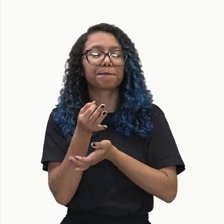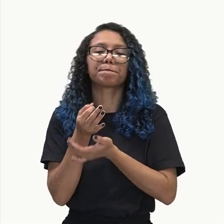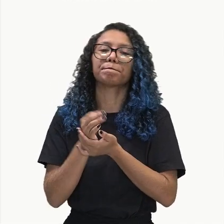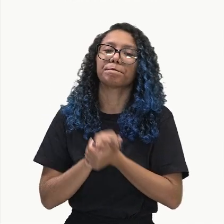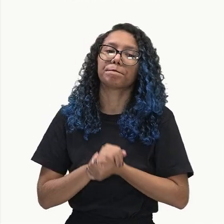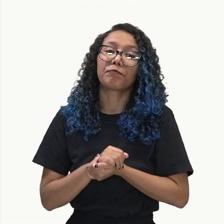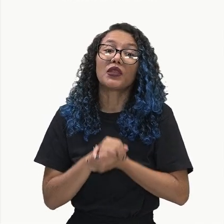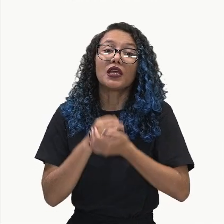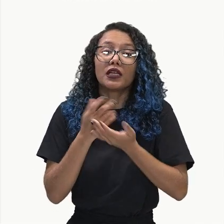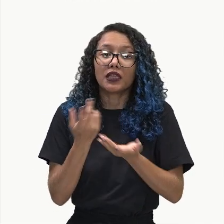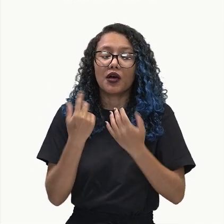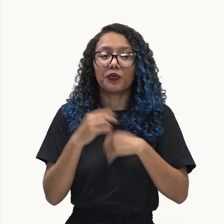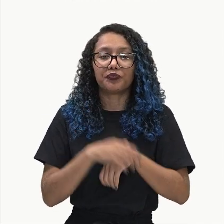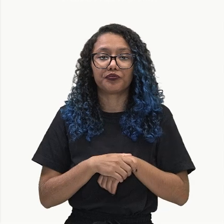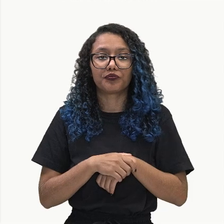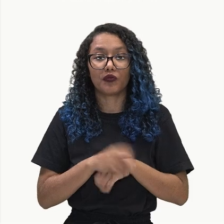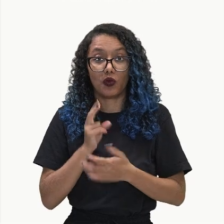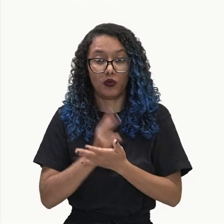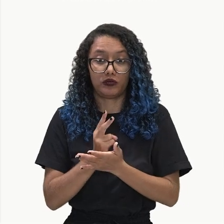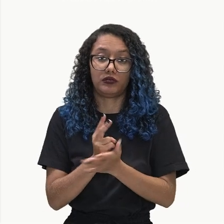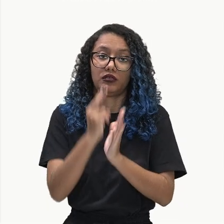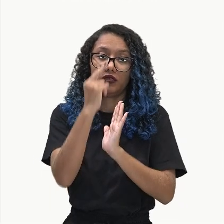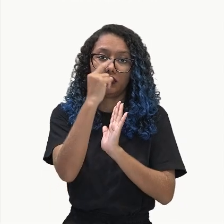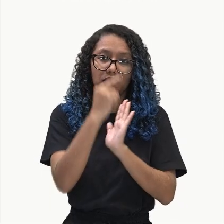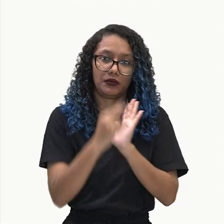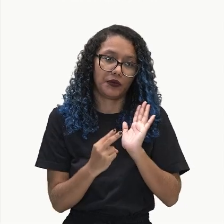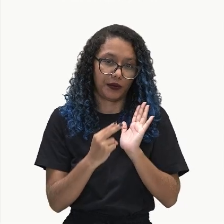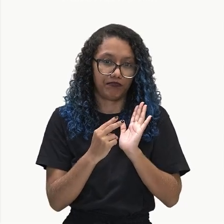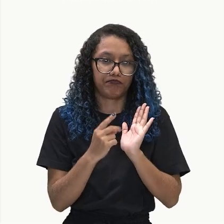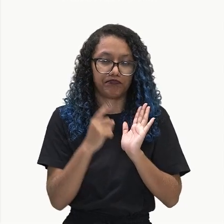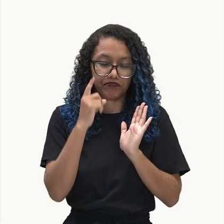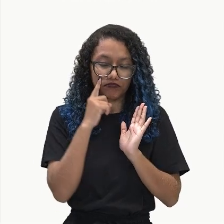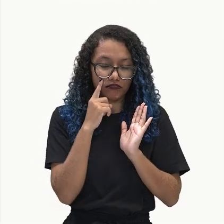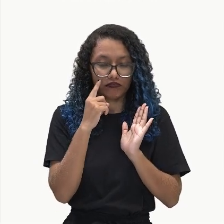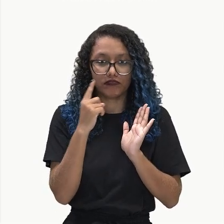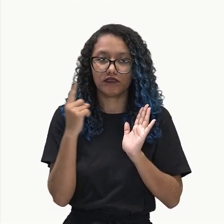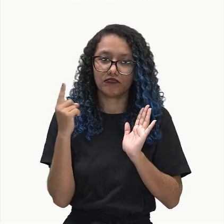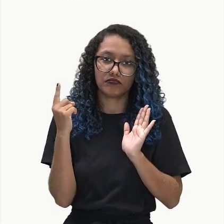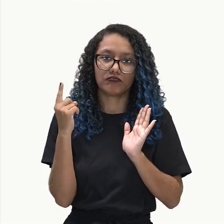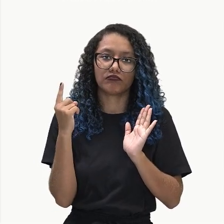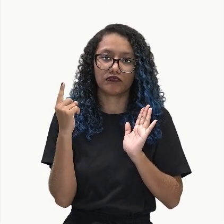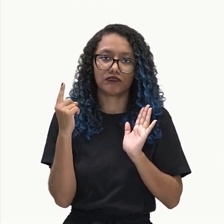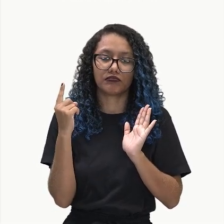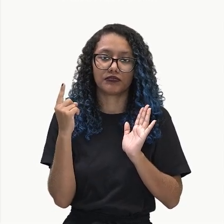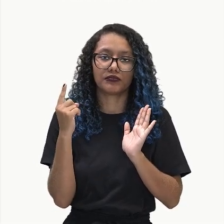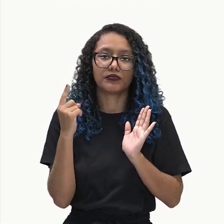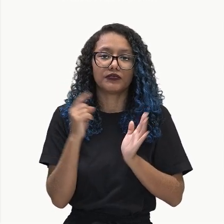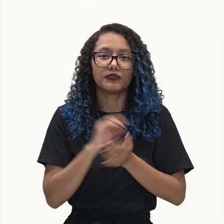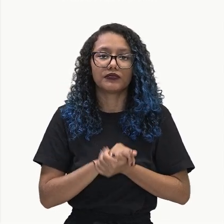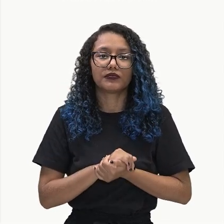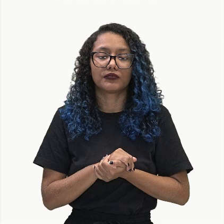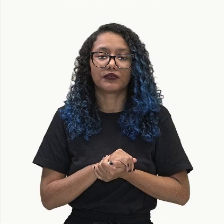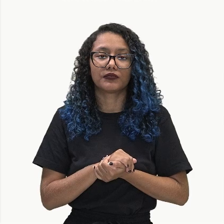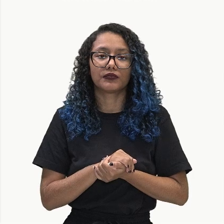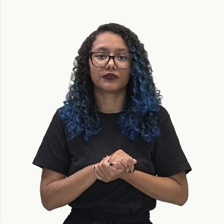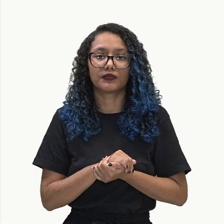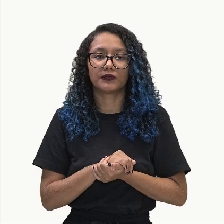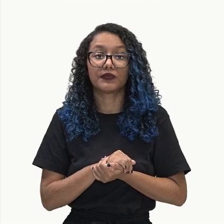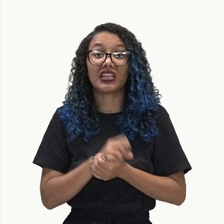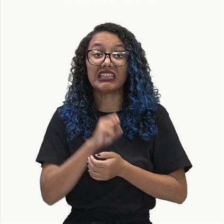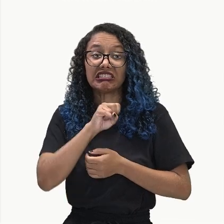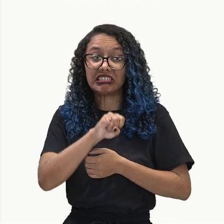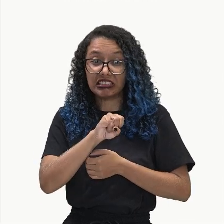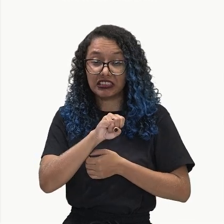pronombres reemplazam al substantivo al que hacen referência. Claro, quando